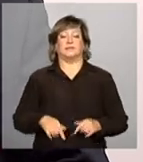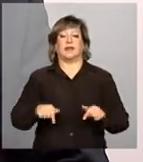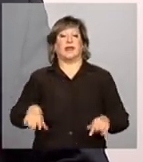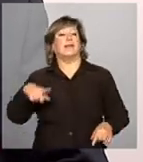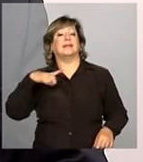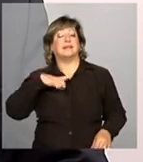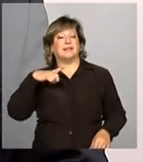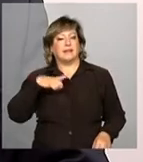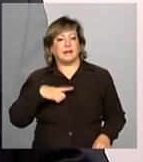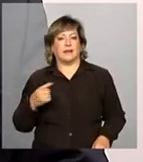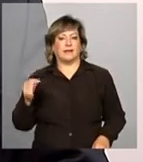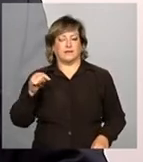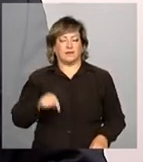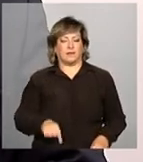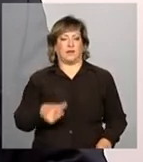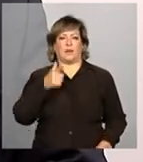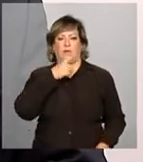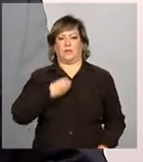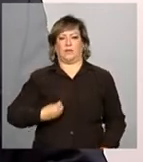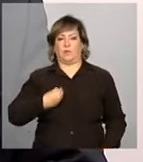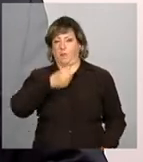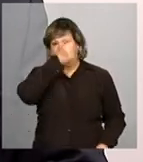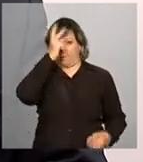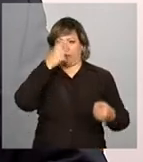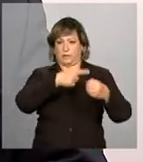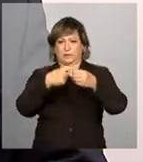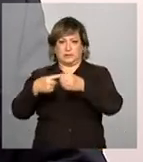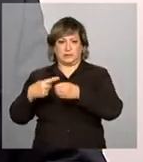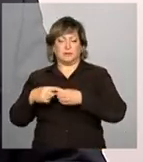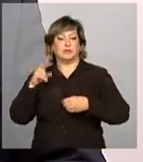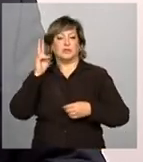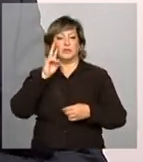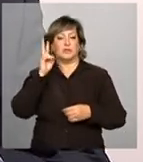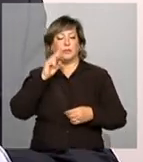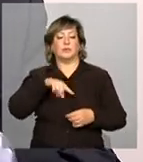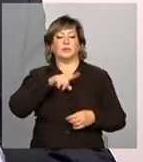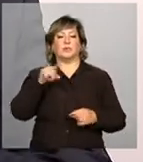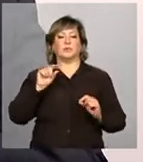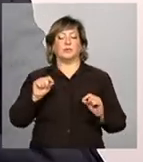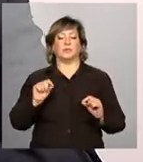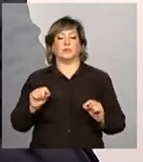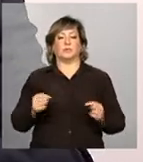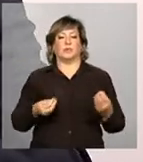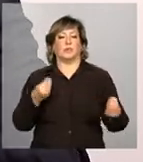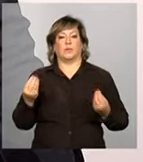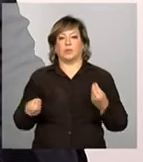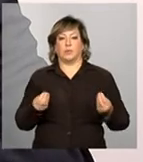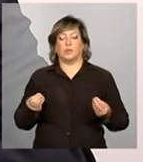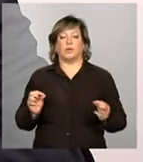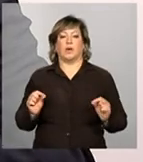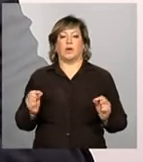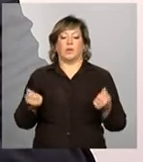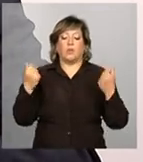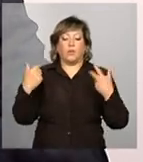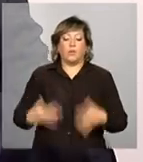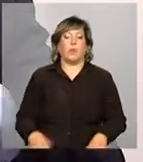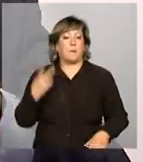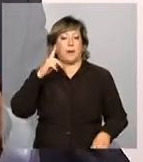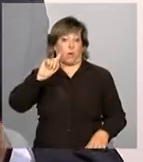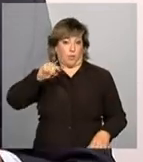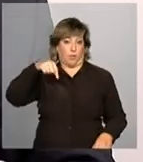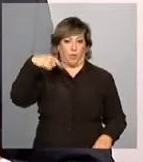vem orientar os municípios em relação as suas despesas para o Próximo exercício aquilo que vai ser priorizado para o Próximo exercício